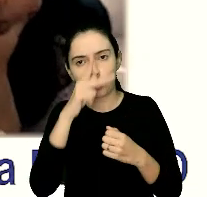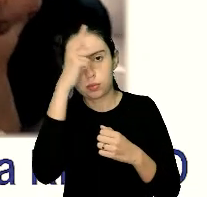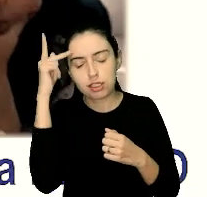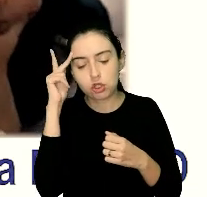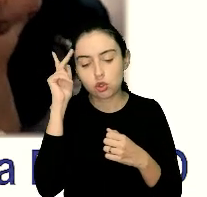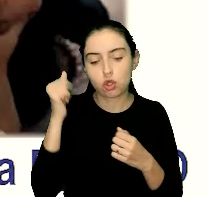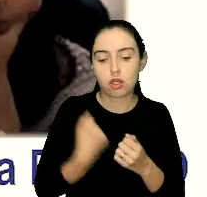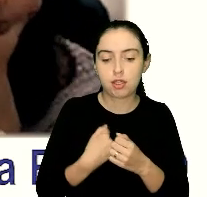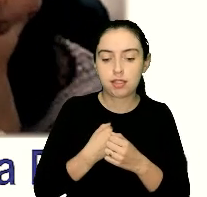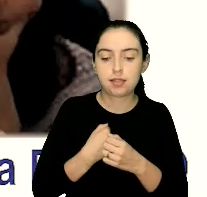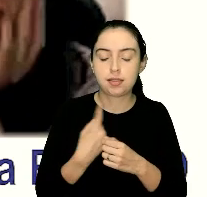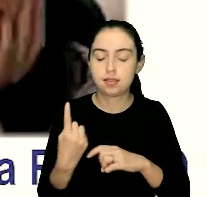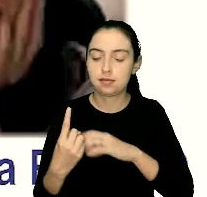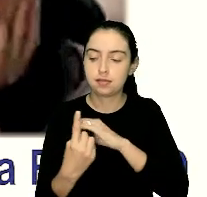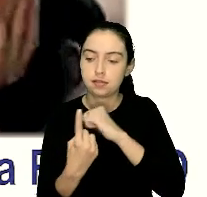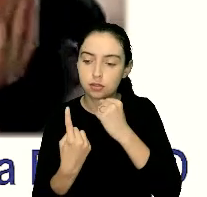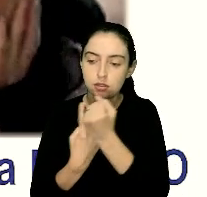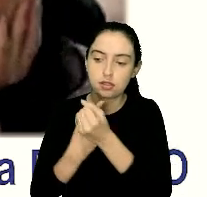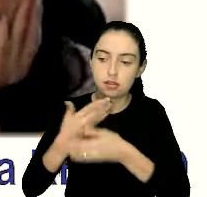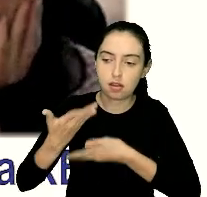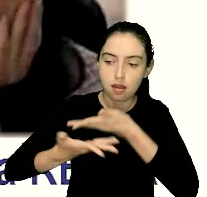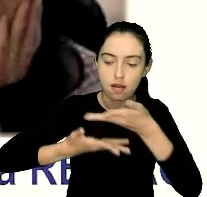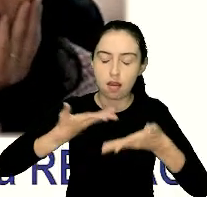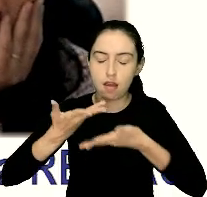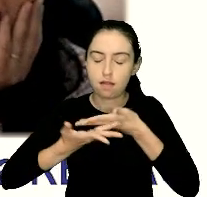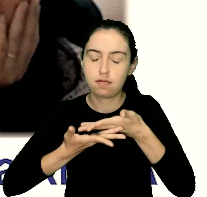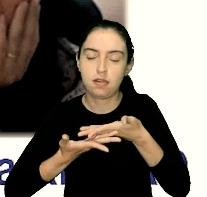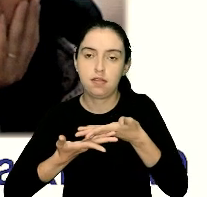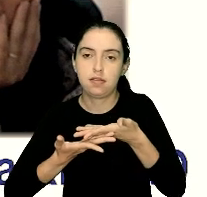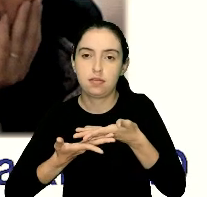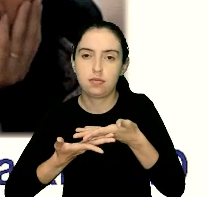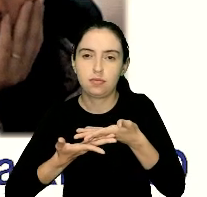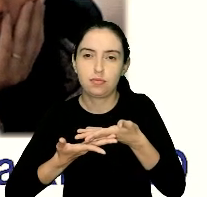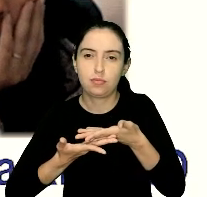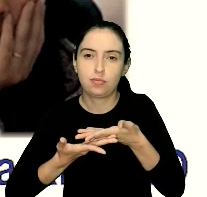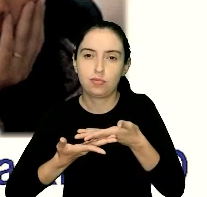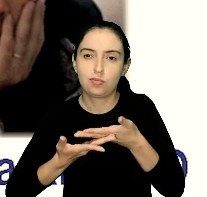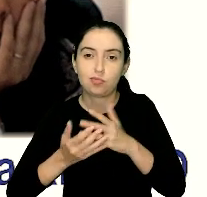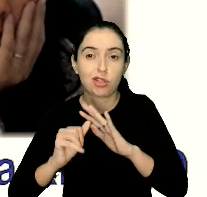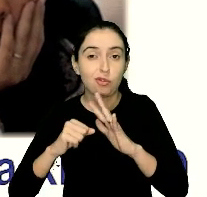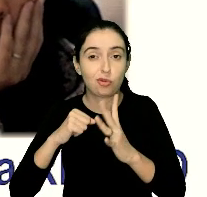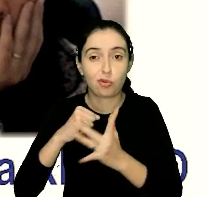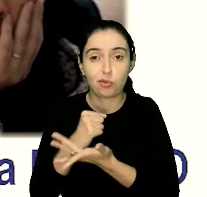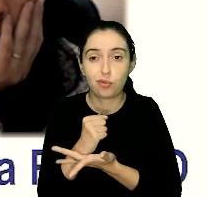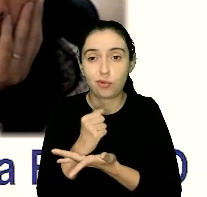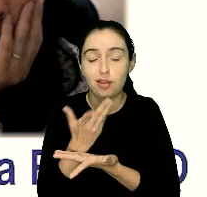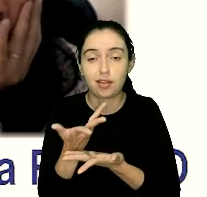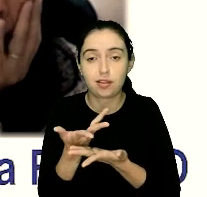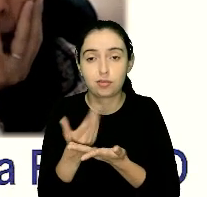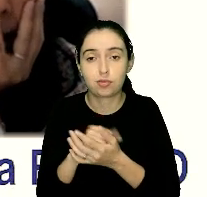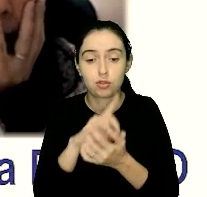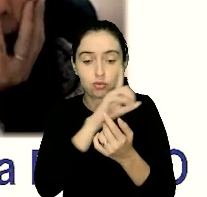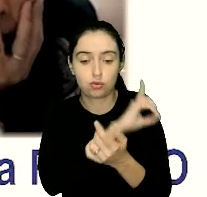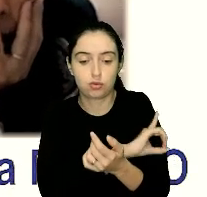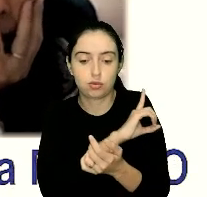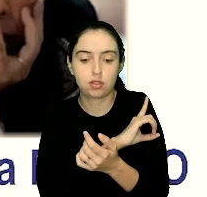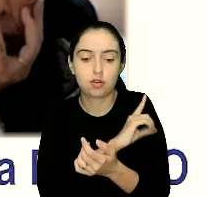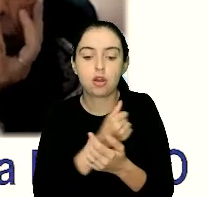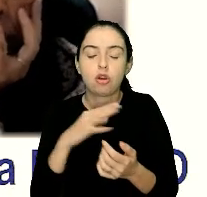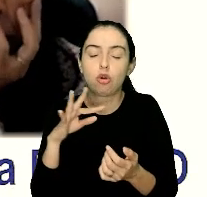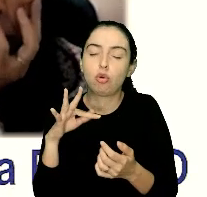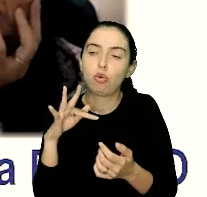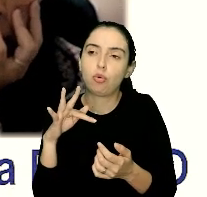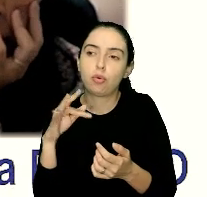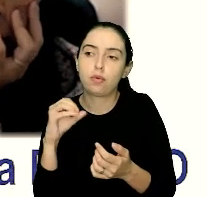sociáveis, e naquela oportunidade, na diretoria do foro, nós produzimos